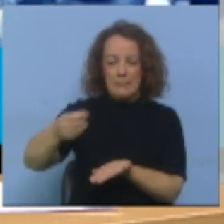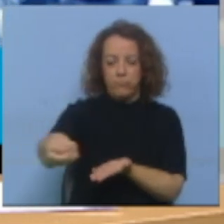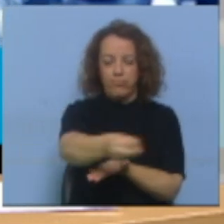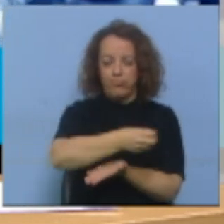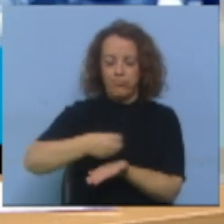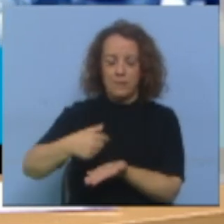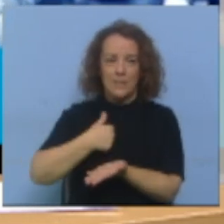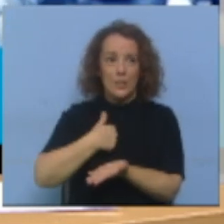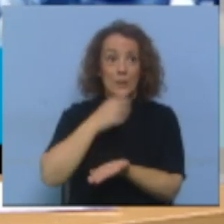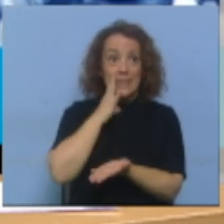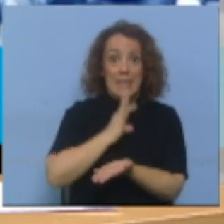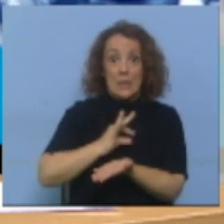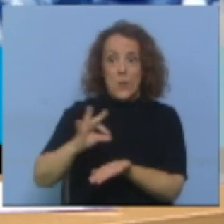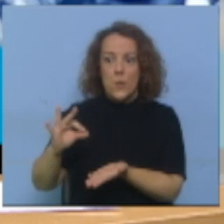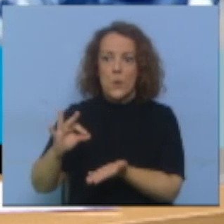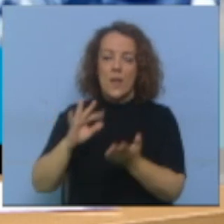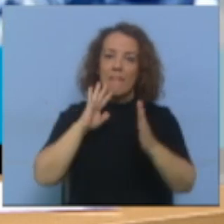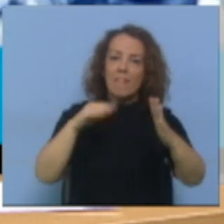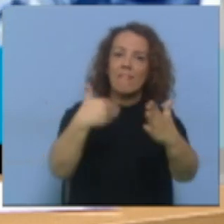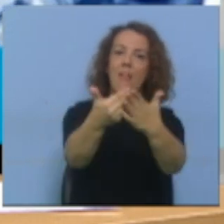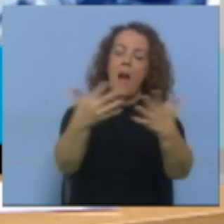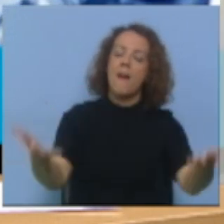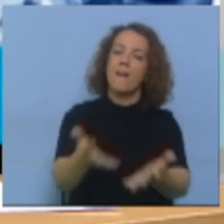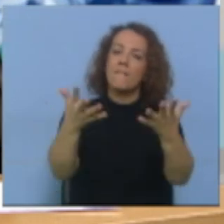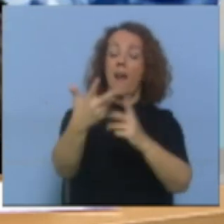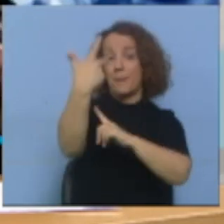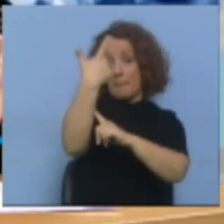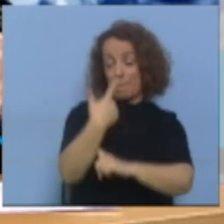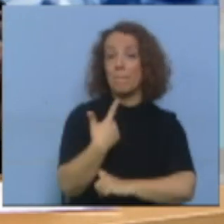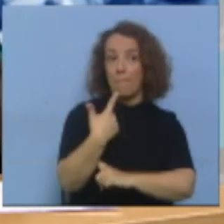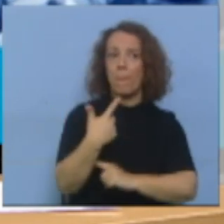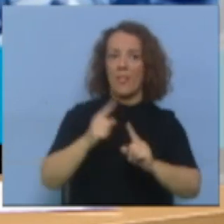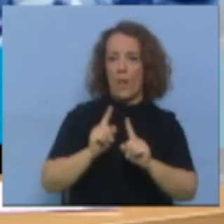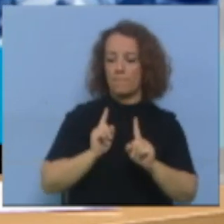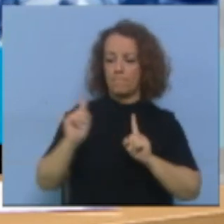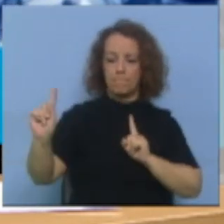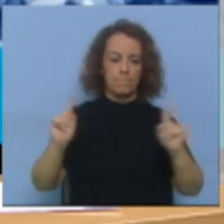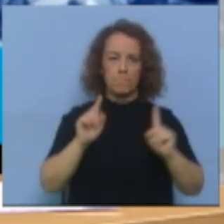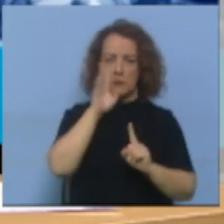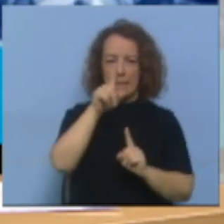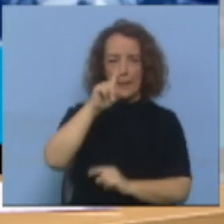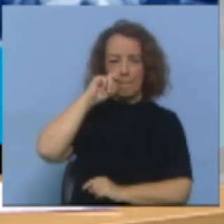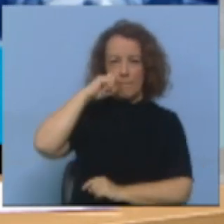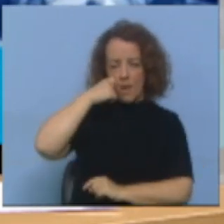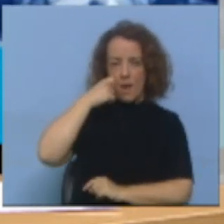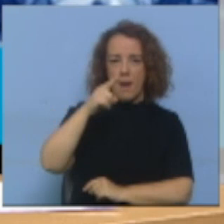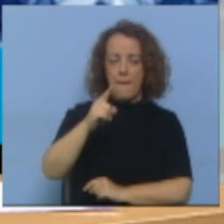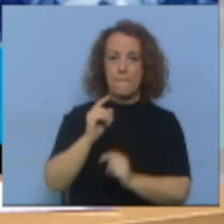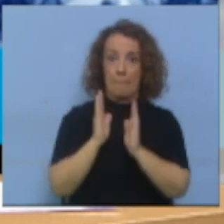Procurei criar uma dinâmica que transmitisse também aos telespectadores a ideia de distanciamento. Se repararem na